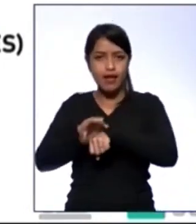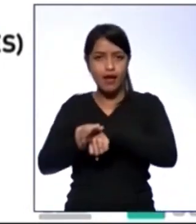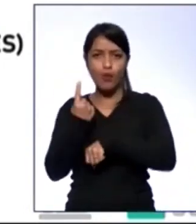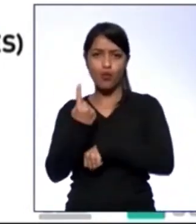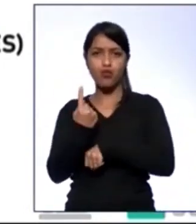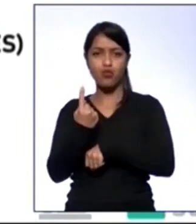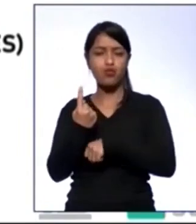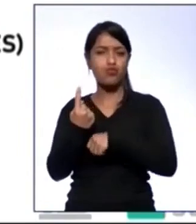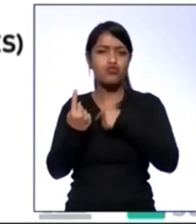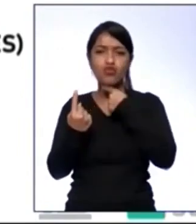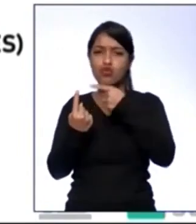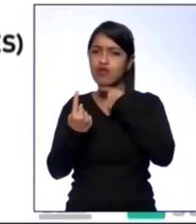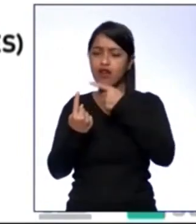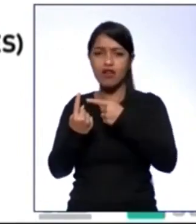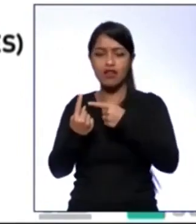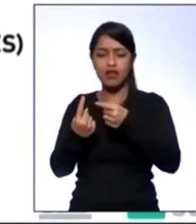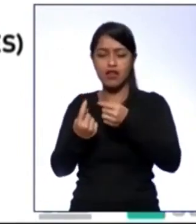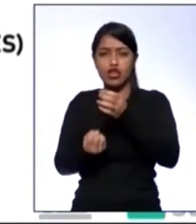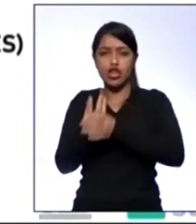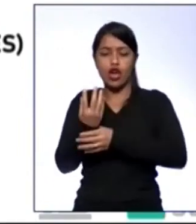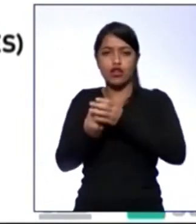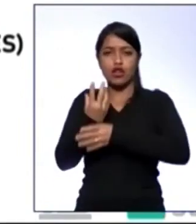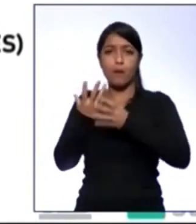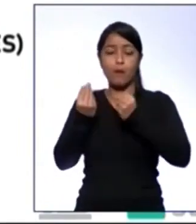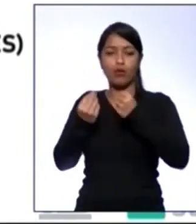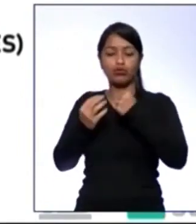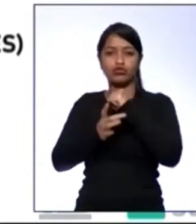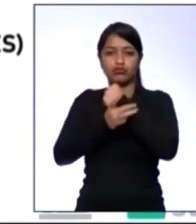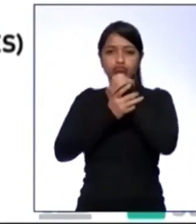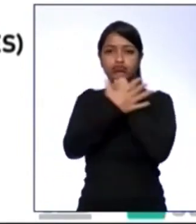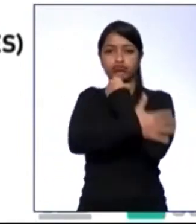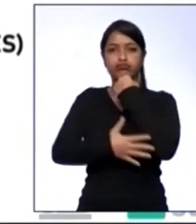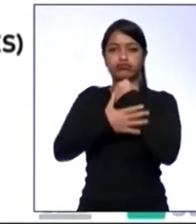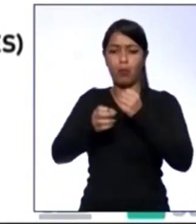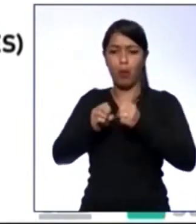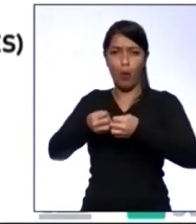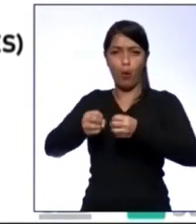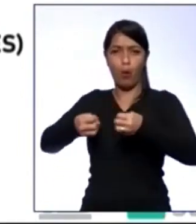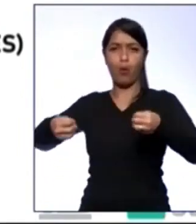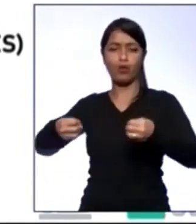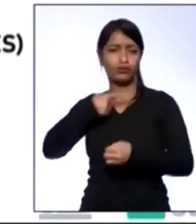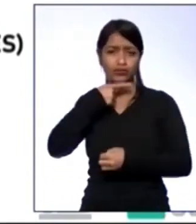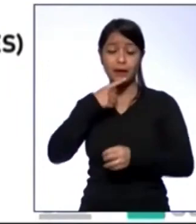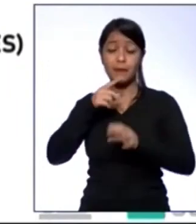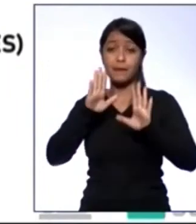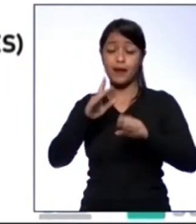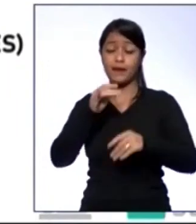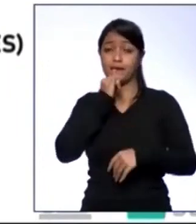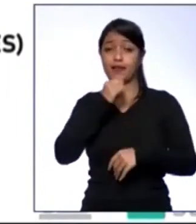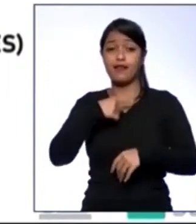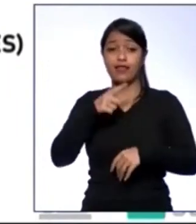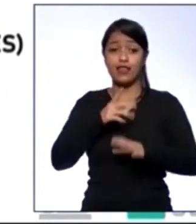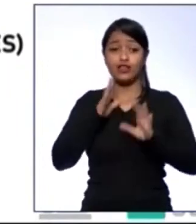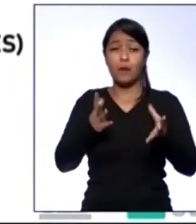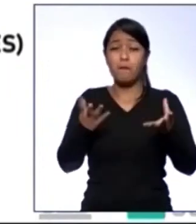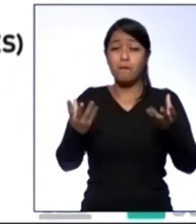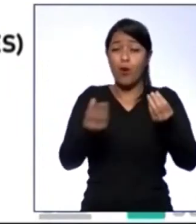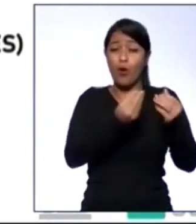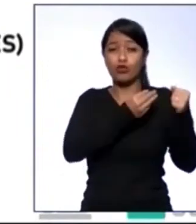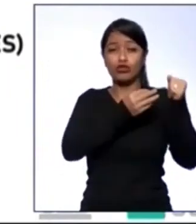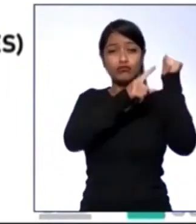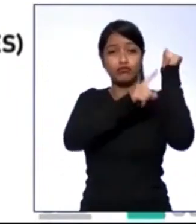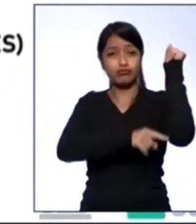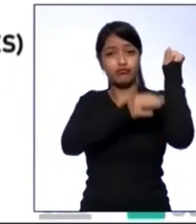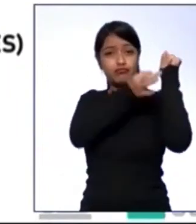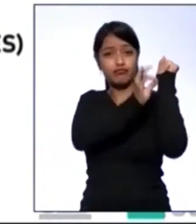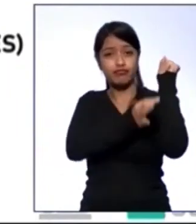capaz de produzir muitos anticorpos. Agora, se eu tenho uma população grande de linfócitos B, todos eles idênticos entre